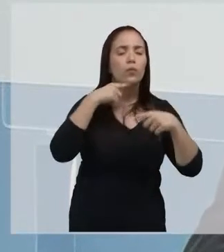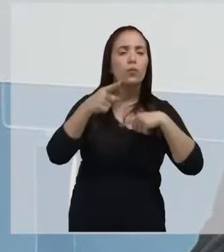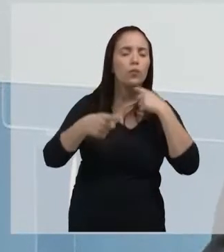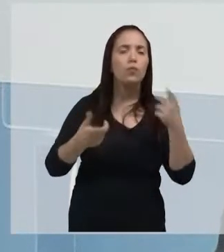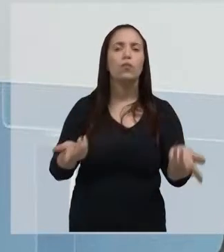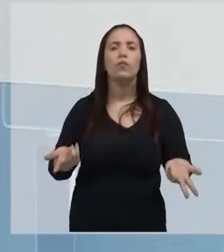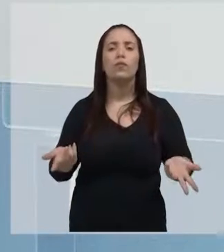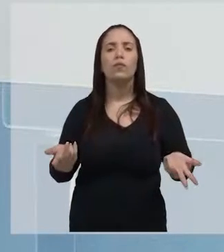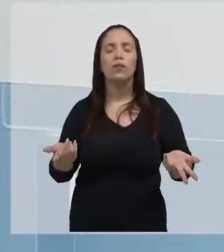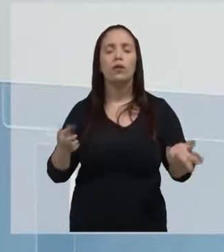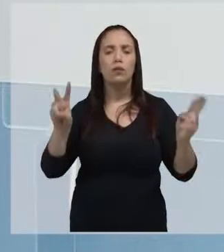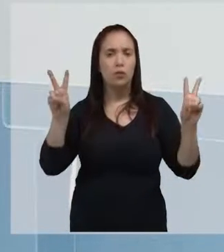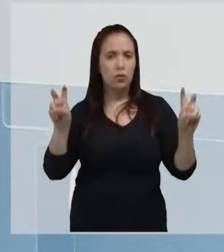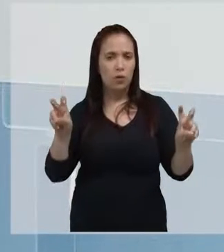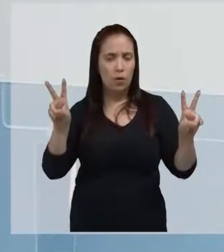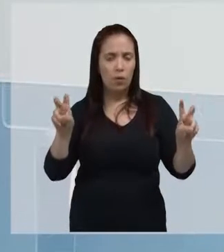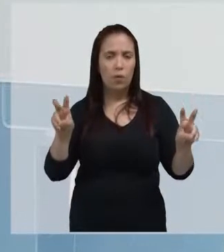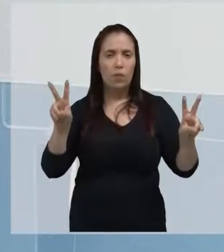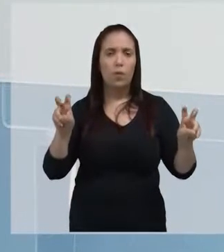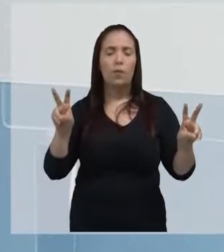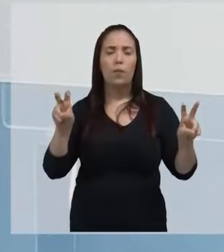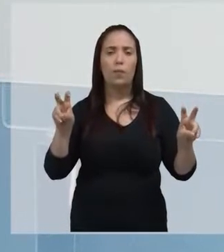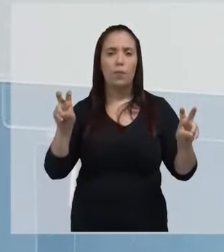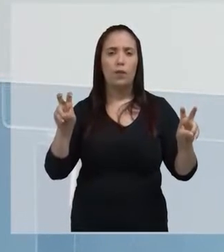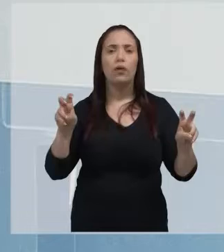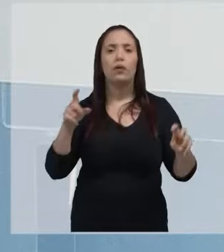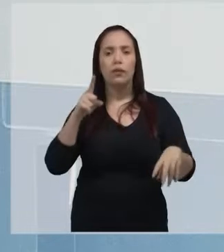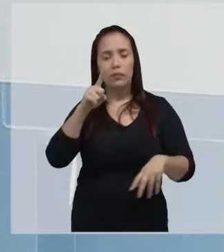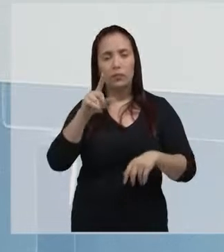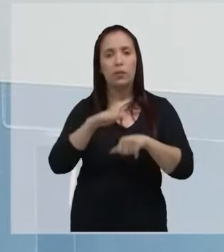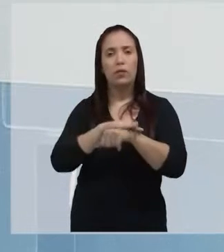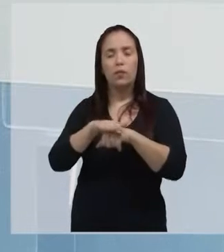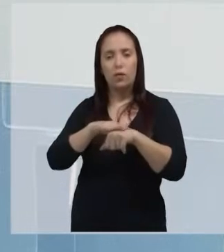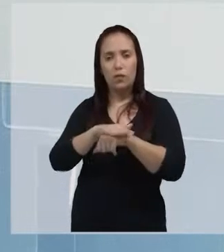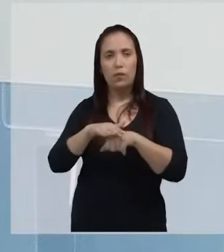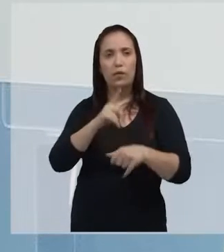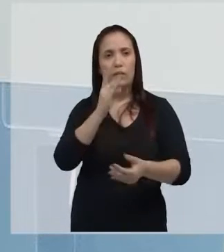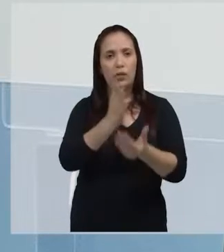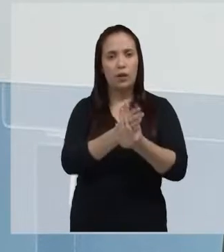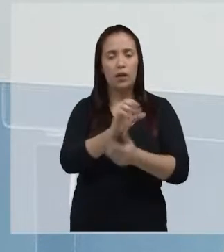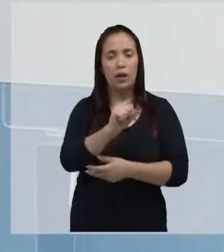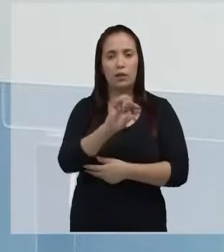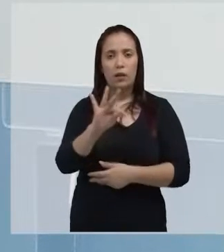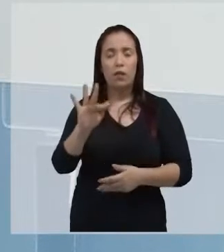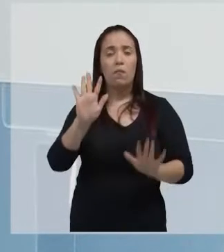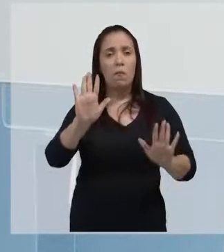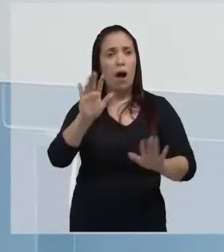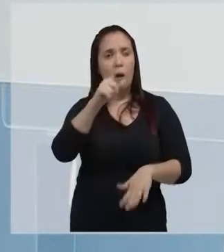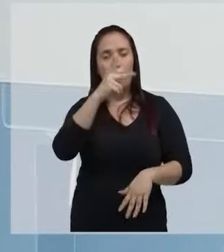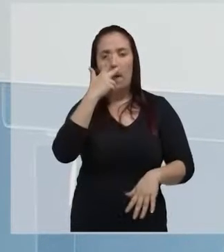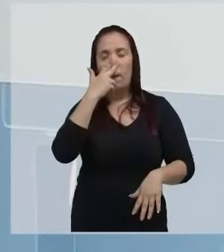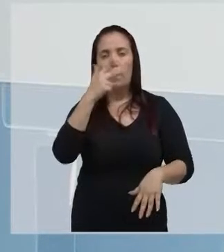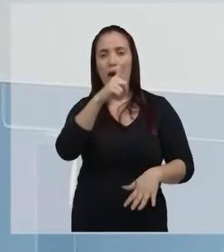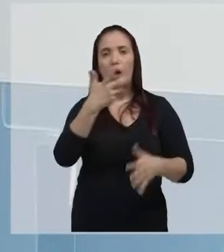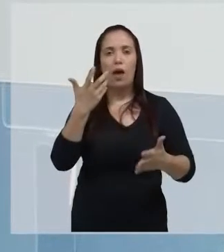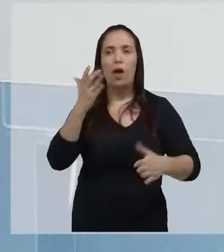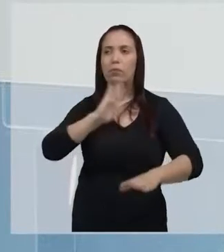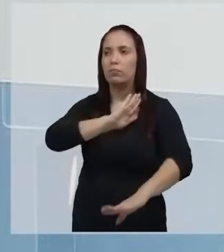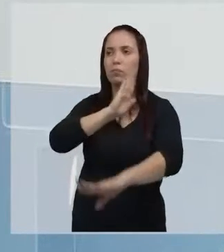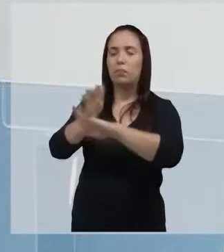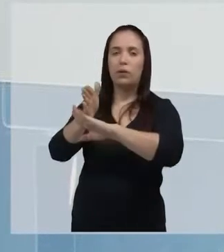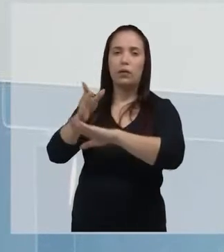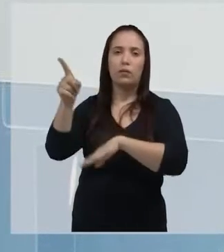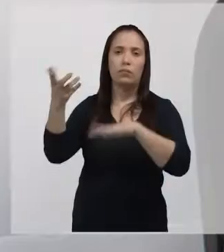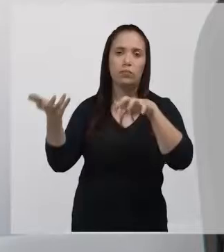que tem que ser tirada o dirimida, né, Luiz? Vai lá para o Supremo, ele agora está usurpando a função do Congresso Nacional, cara. Deixa eu só lhe